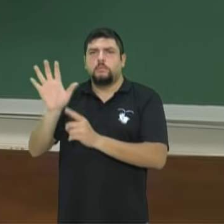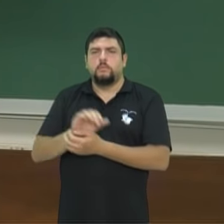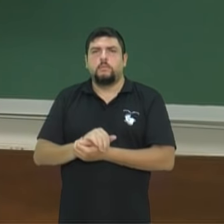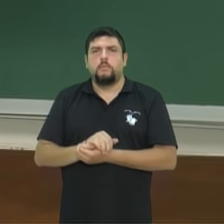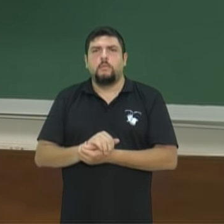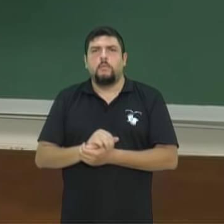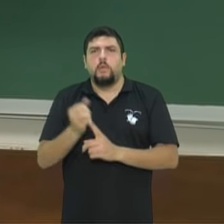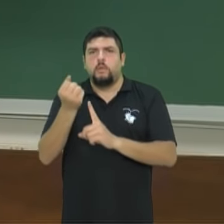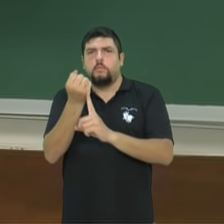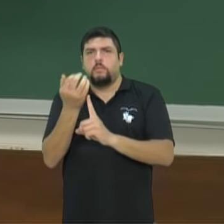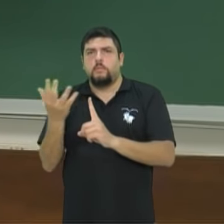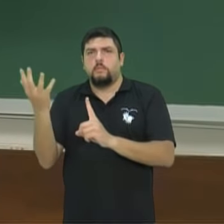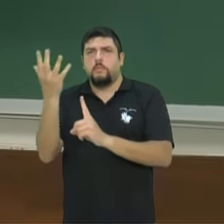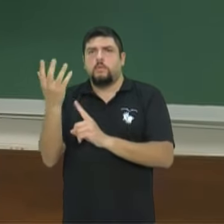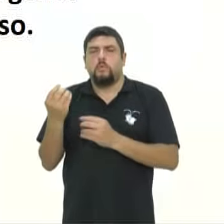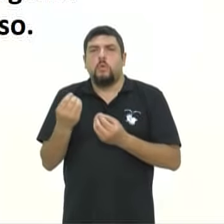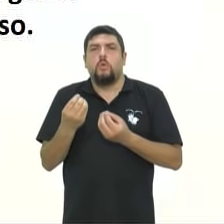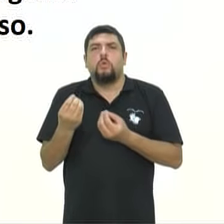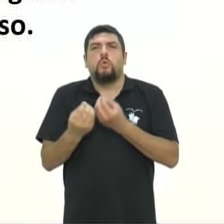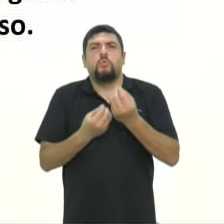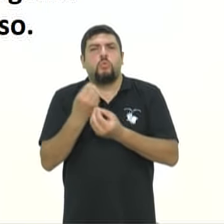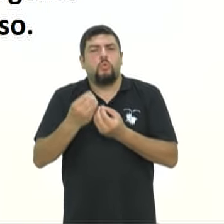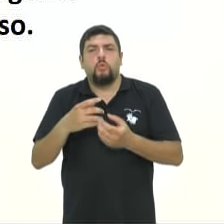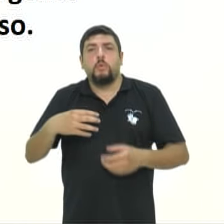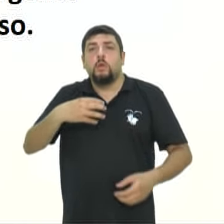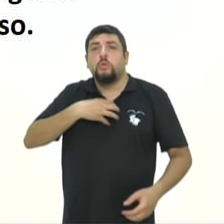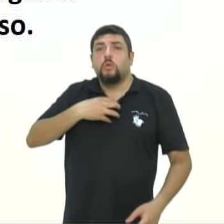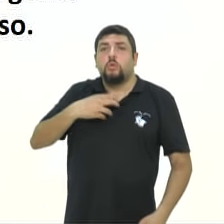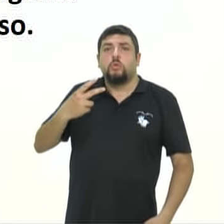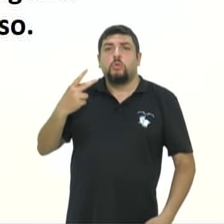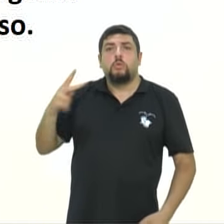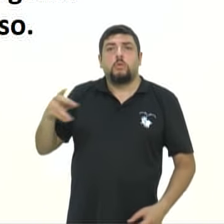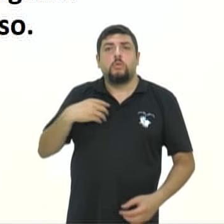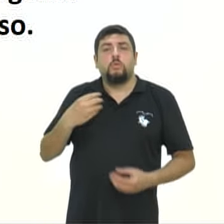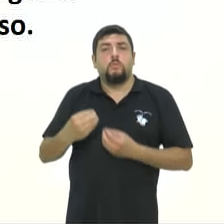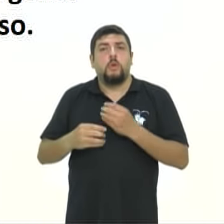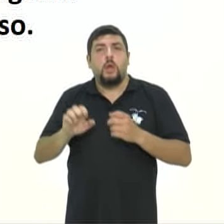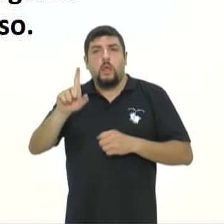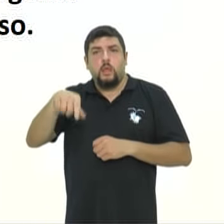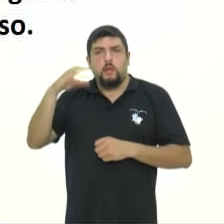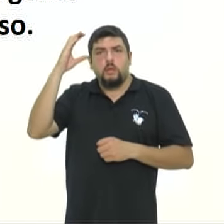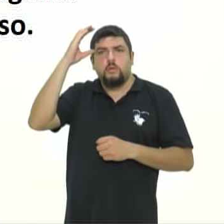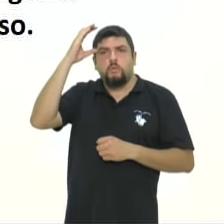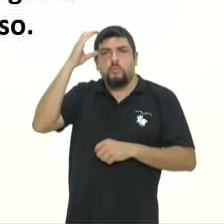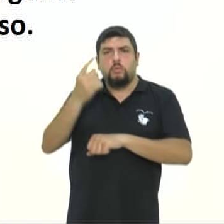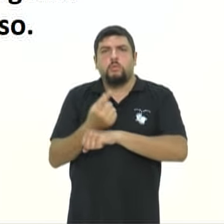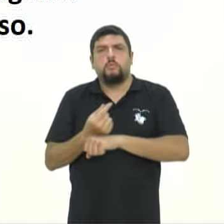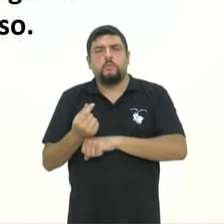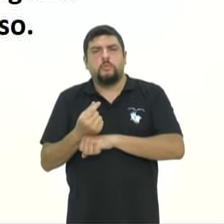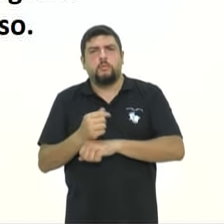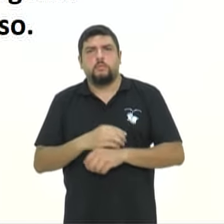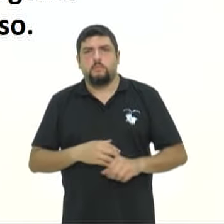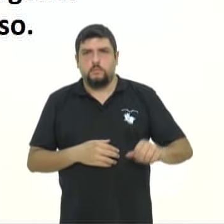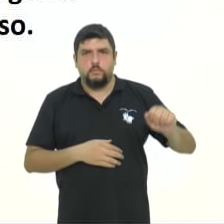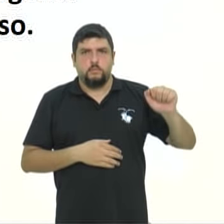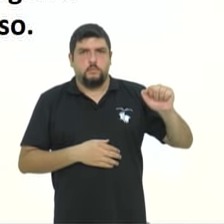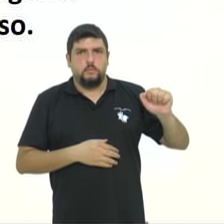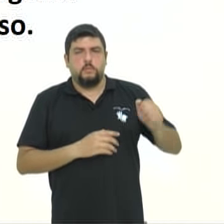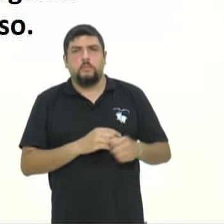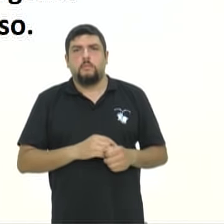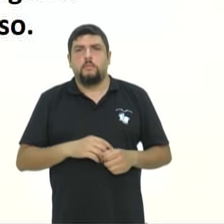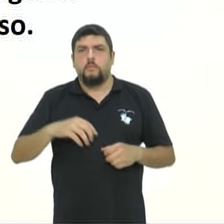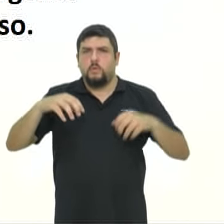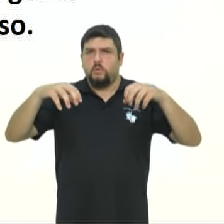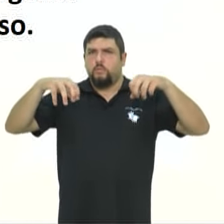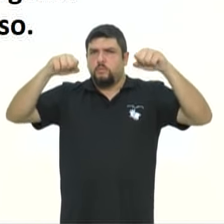leitura e dessas reflexões, que ações dos personagens ilustrariam a consciência financeira? Alternativa A, a economia de